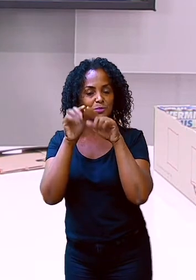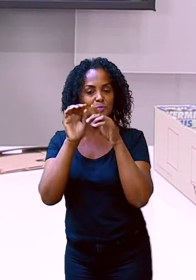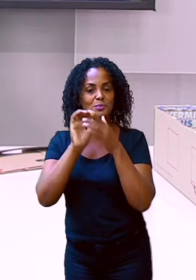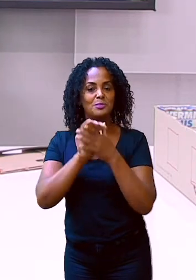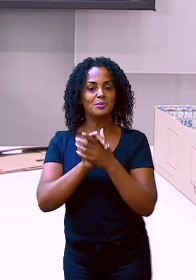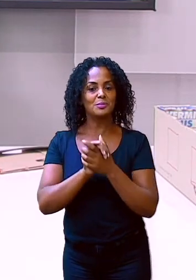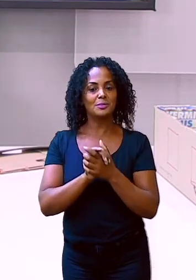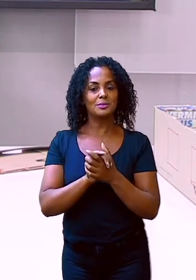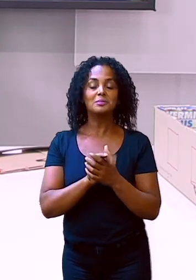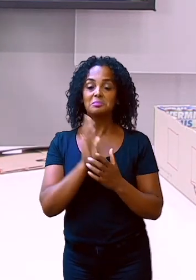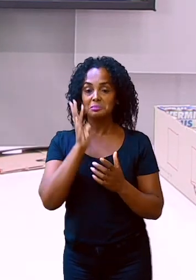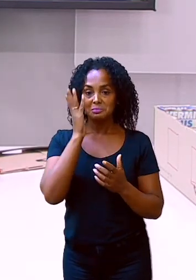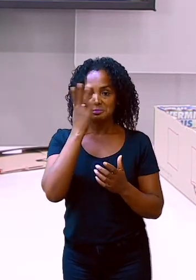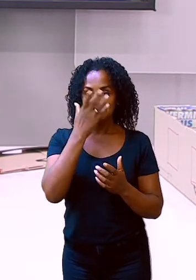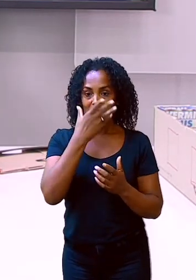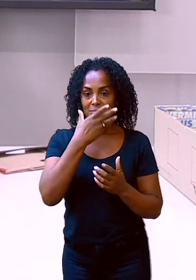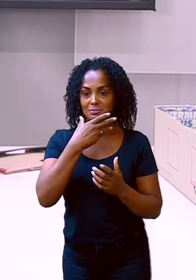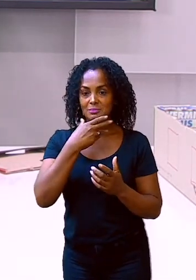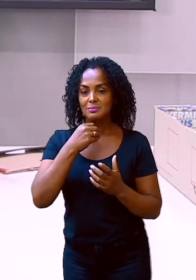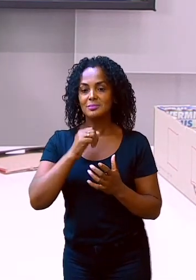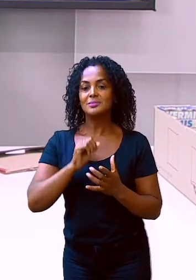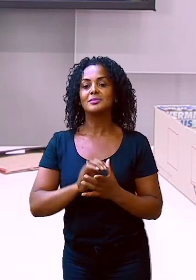quadro.